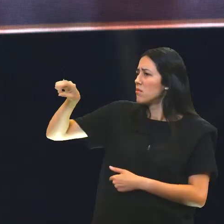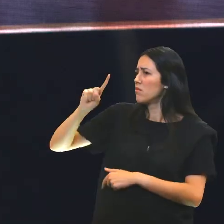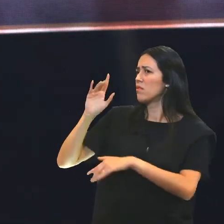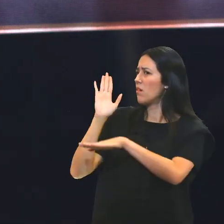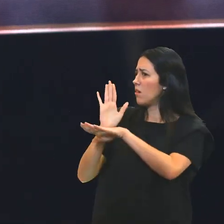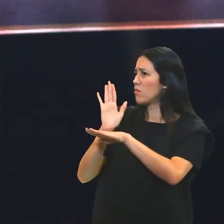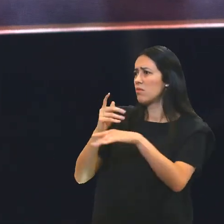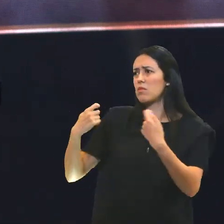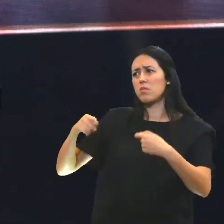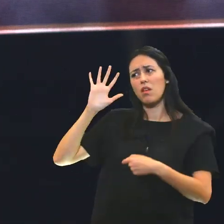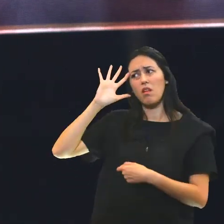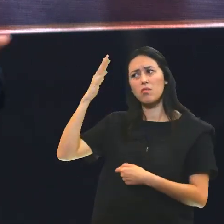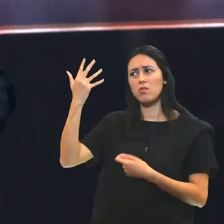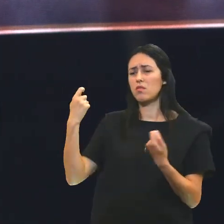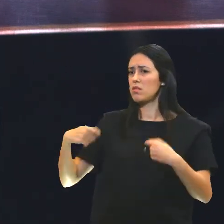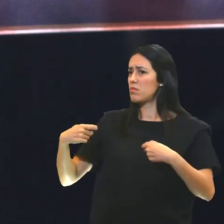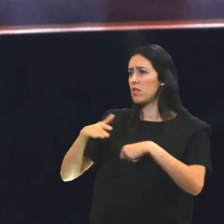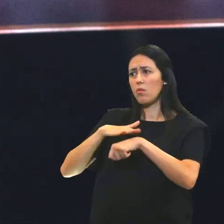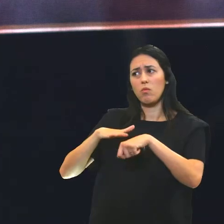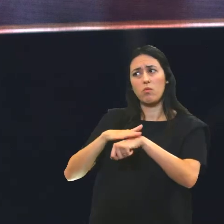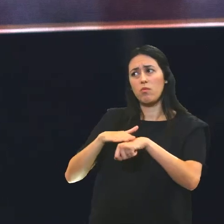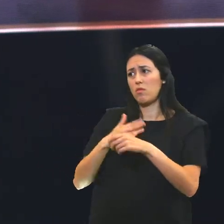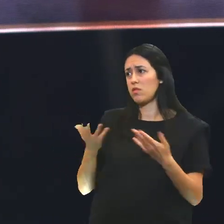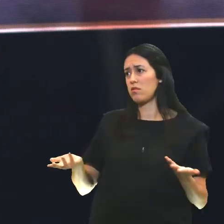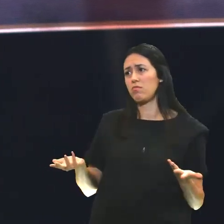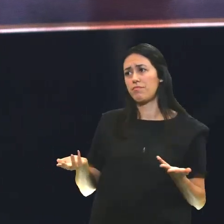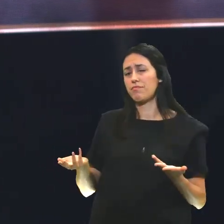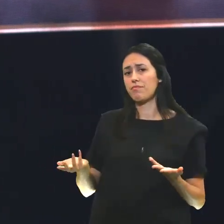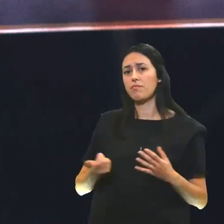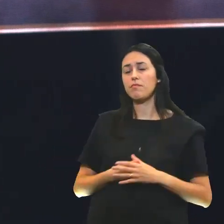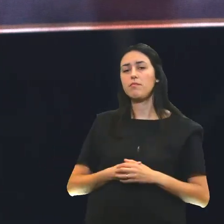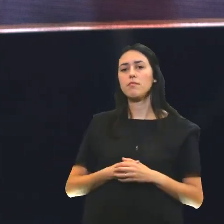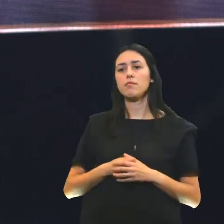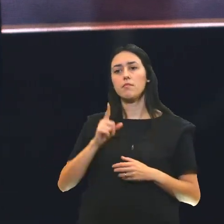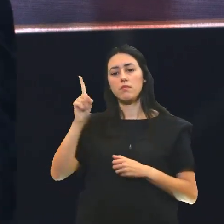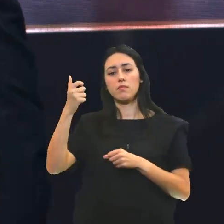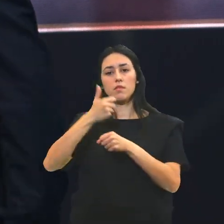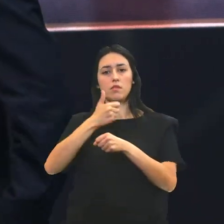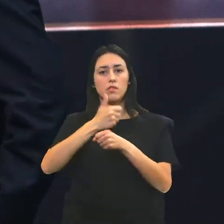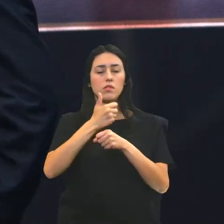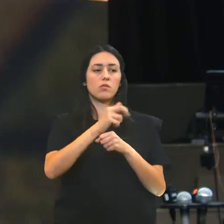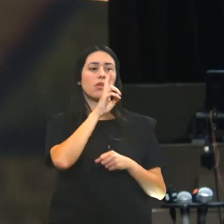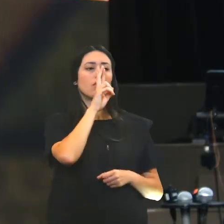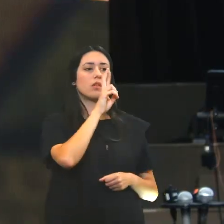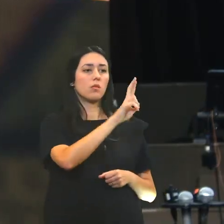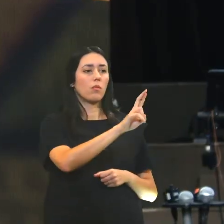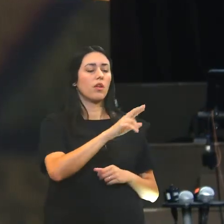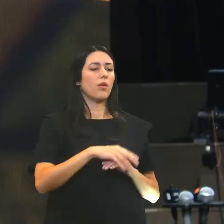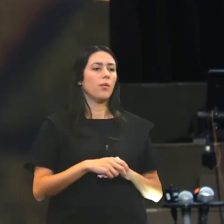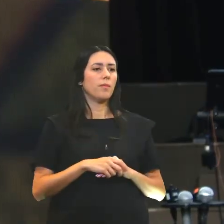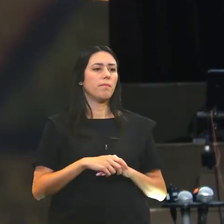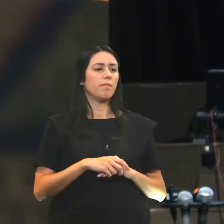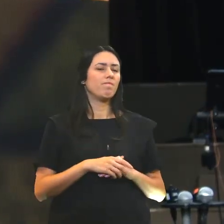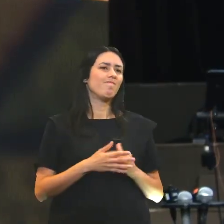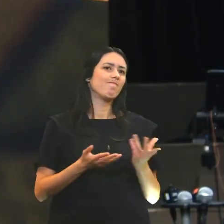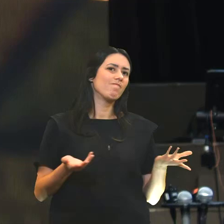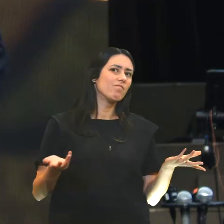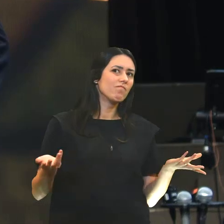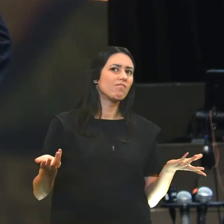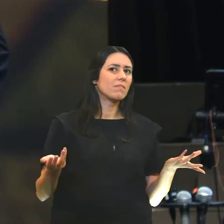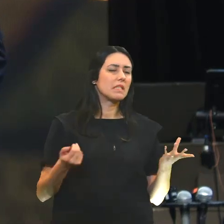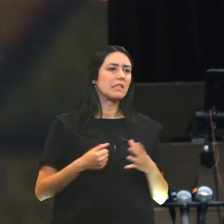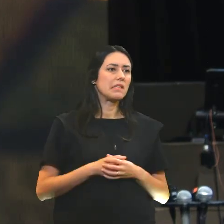ter uma retratação, precisa ter uma conversa, precisa resolver essa situação. E a direção da escola respondeu da seguinte maneira: puxa,